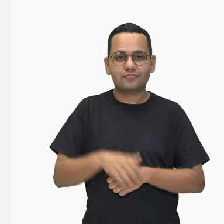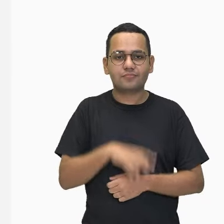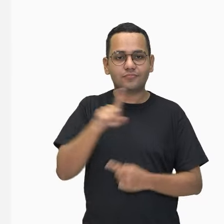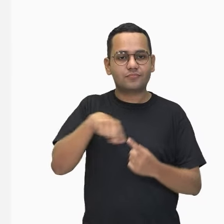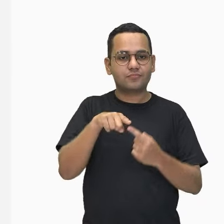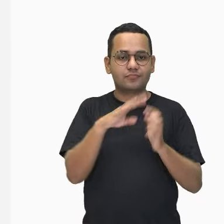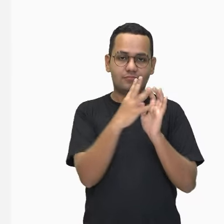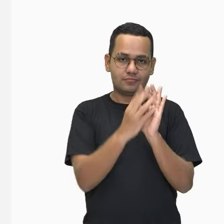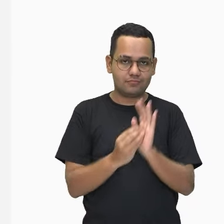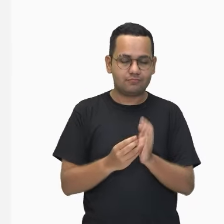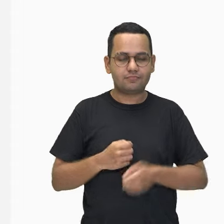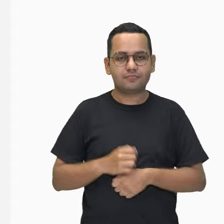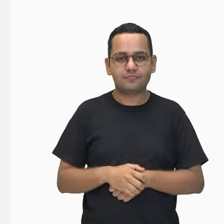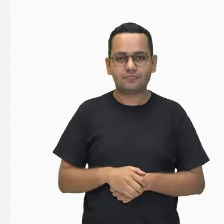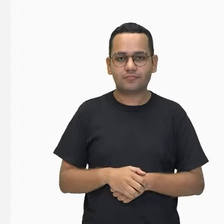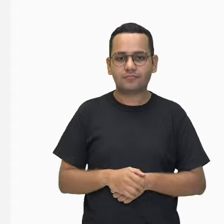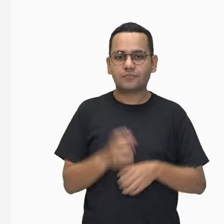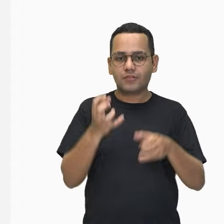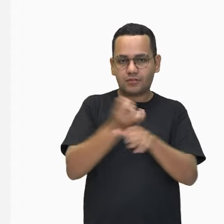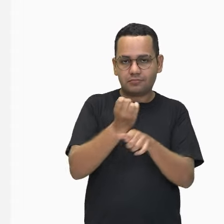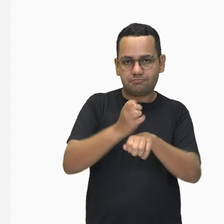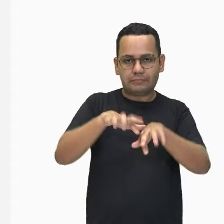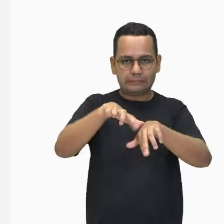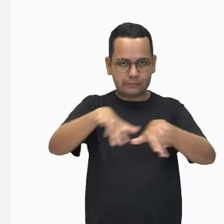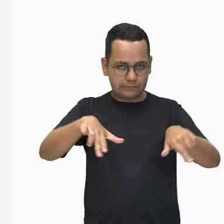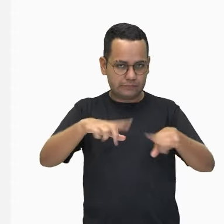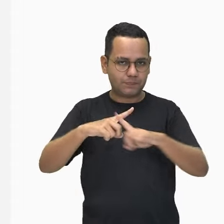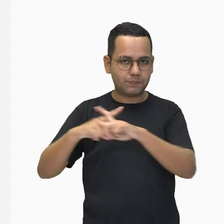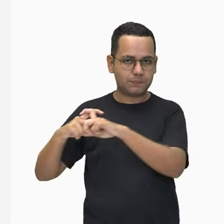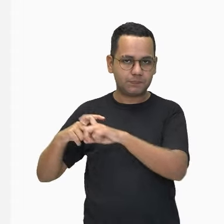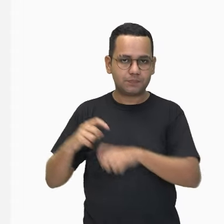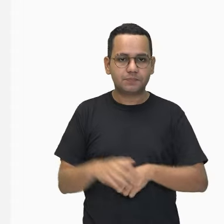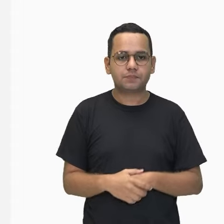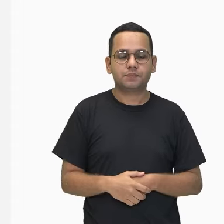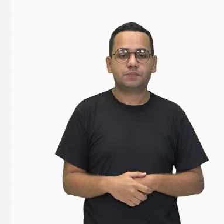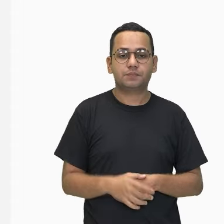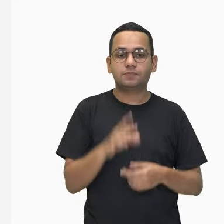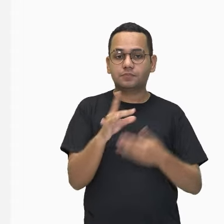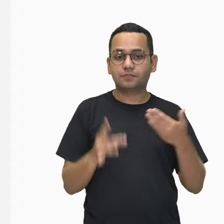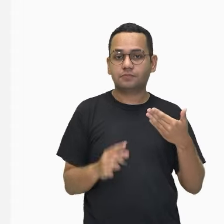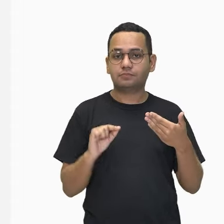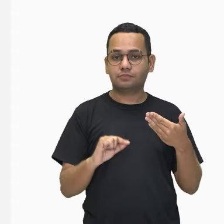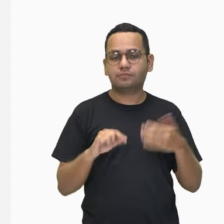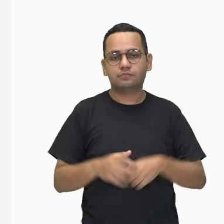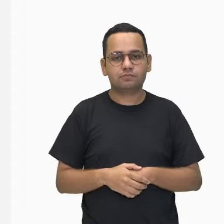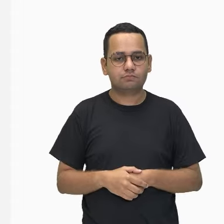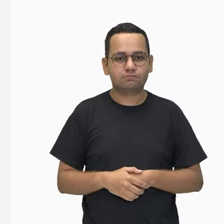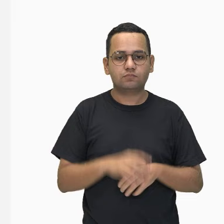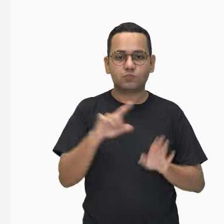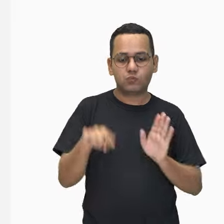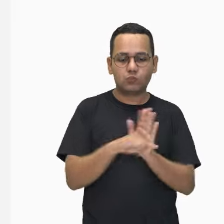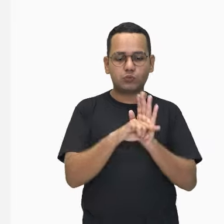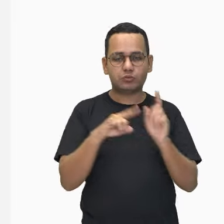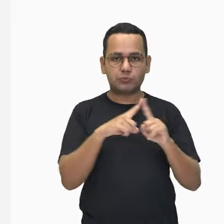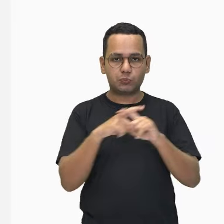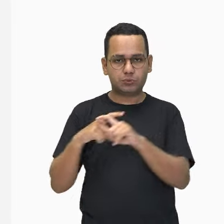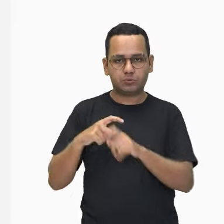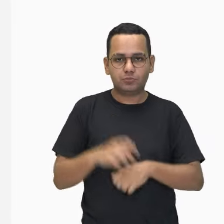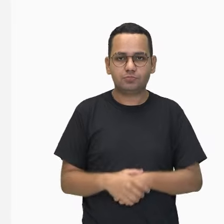como objeto de conhecimento operações com polinômios, detalhamento, subtração